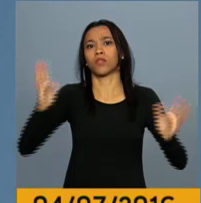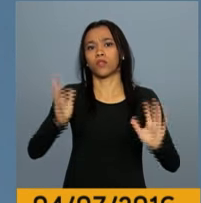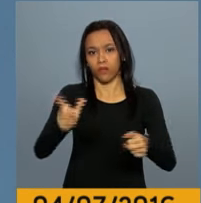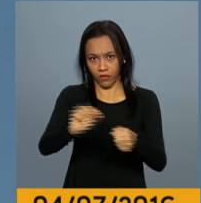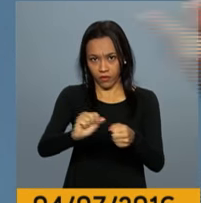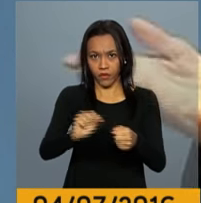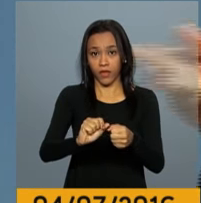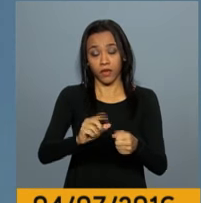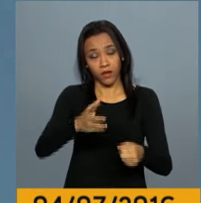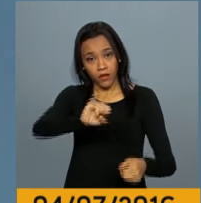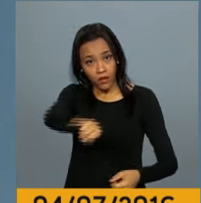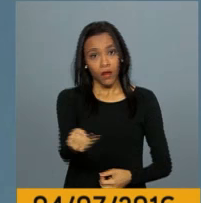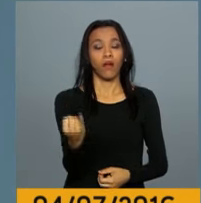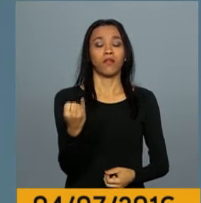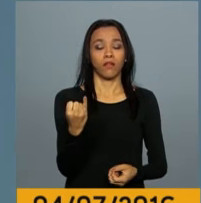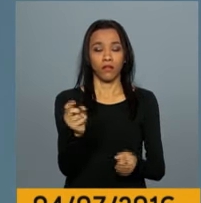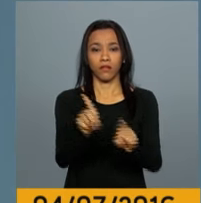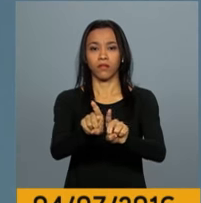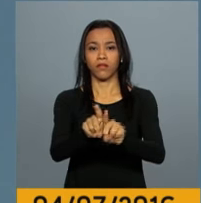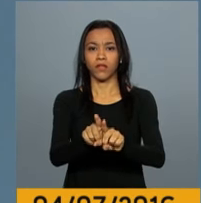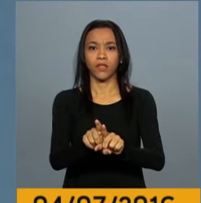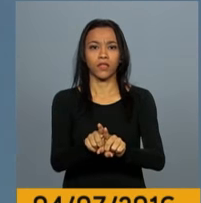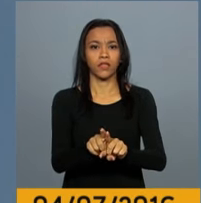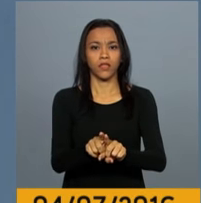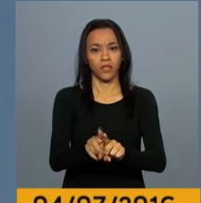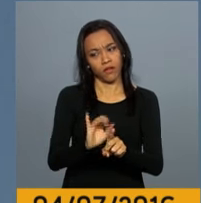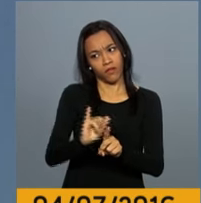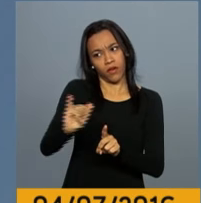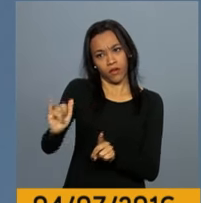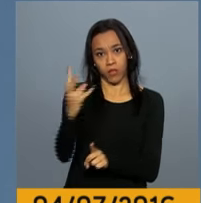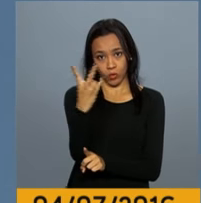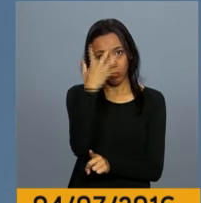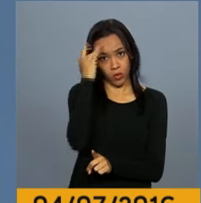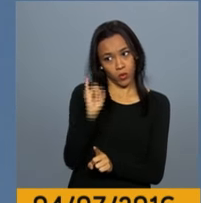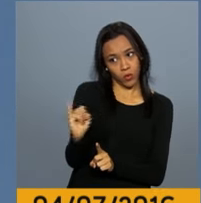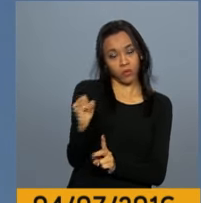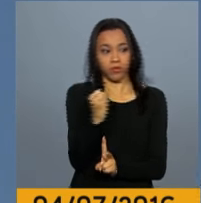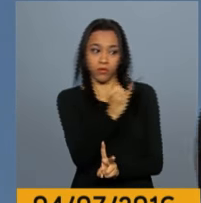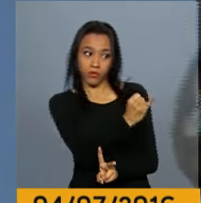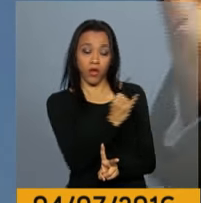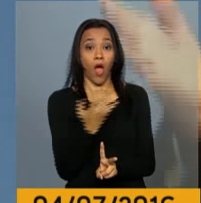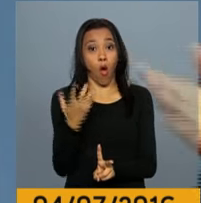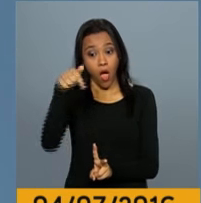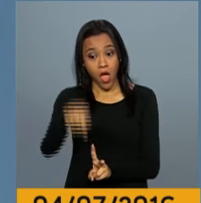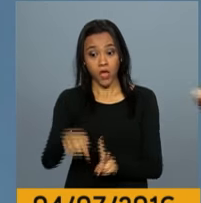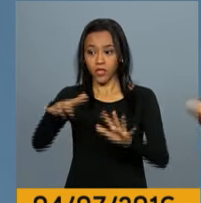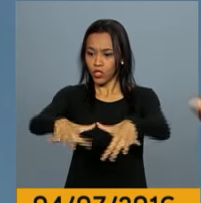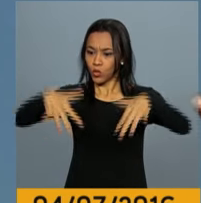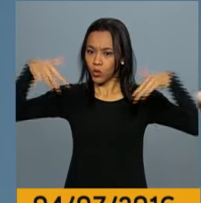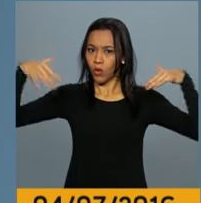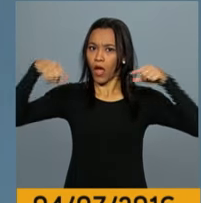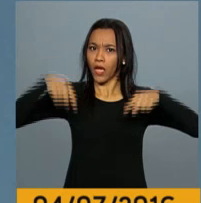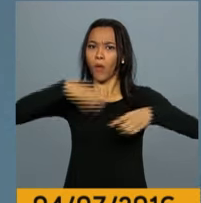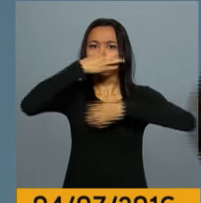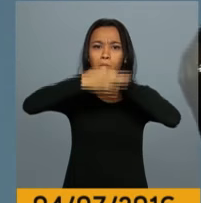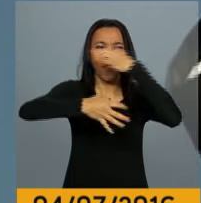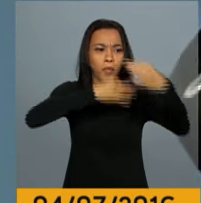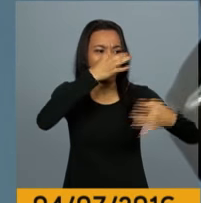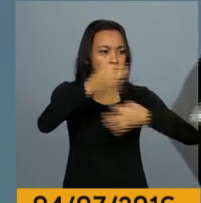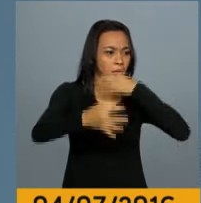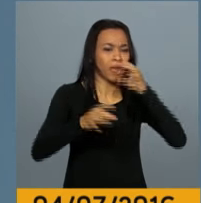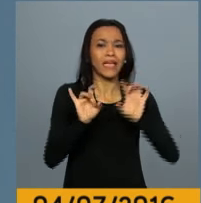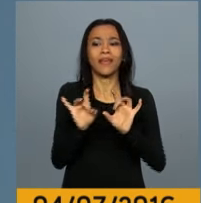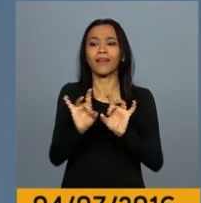permitem aproveitar, Cesário, Plínio, esse auditório que é formador de opinião, que cada um